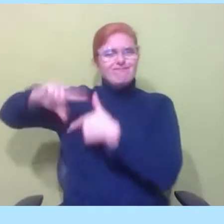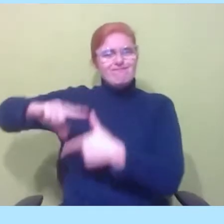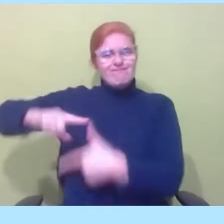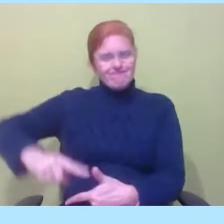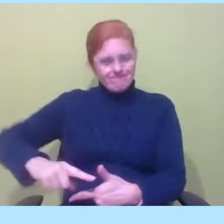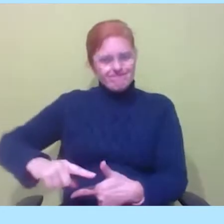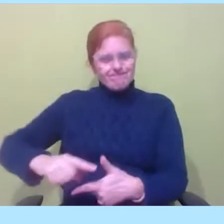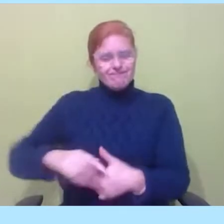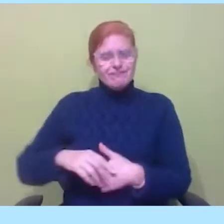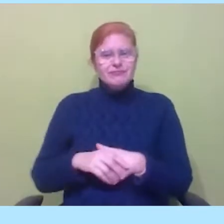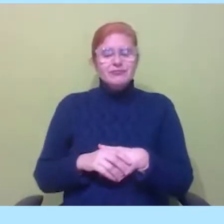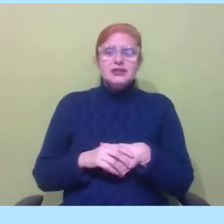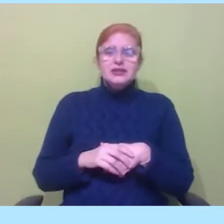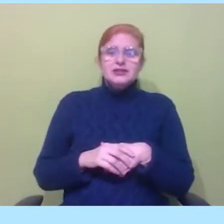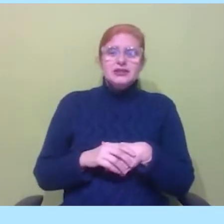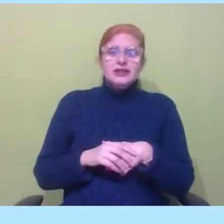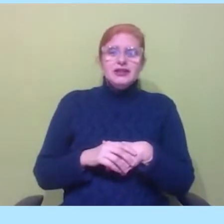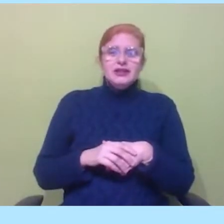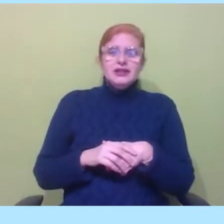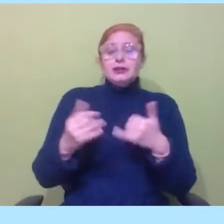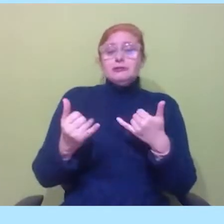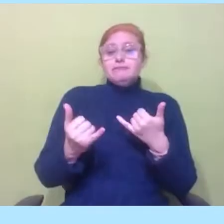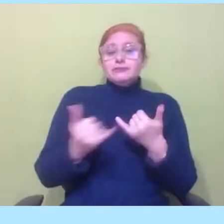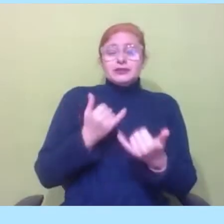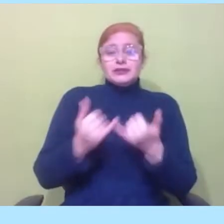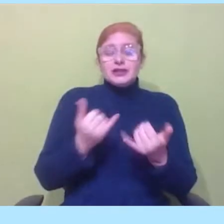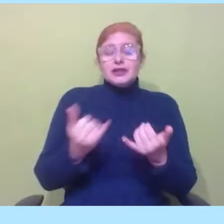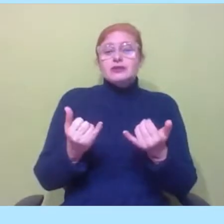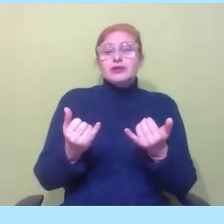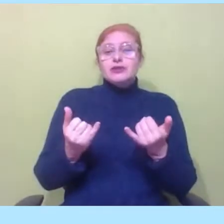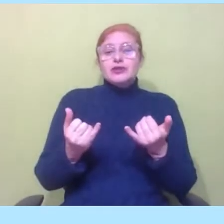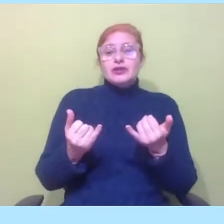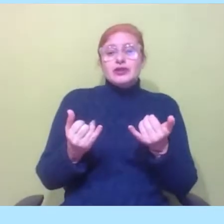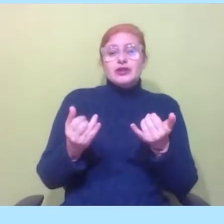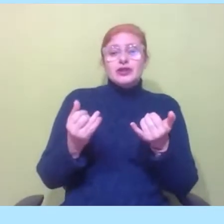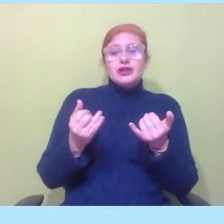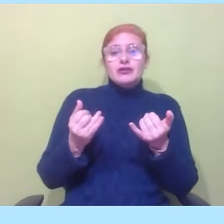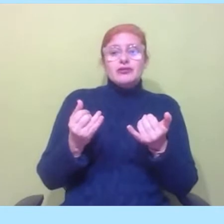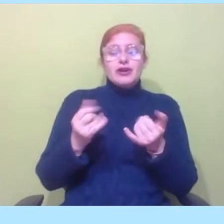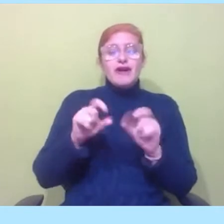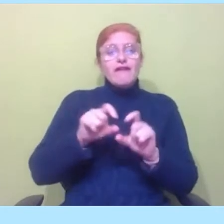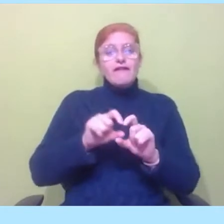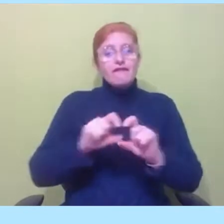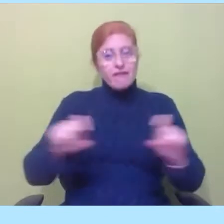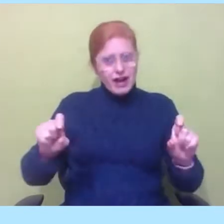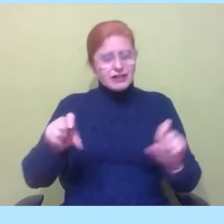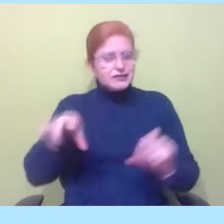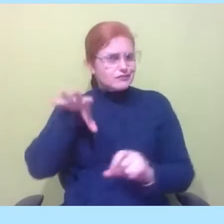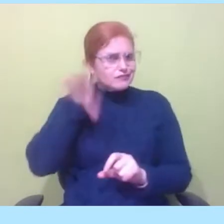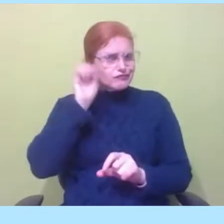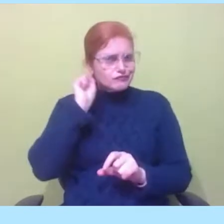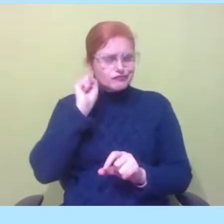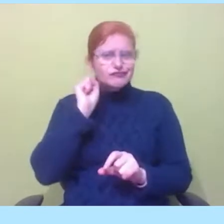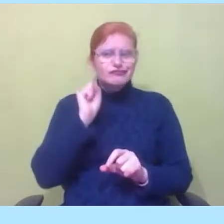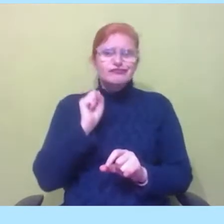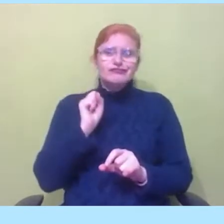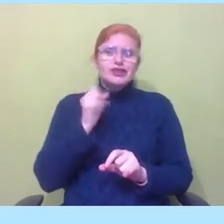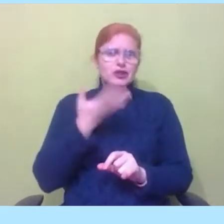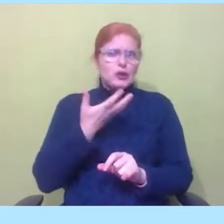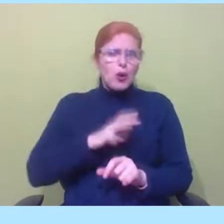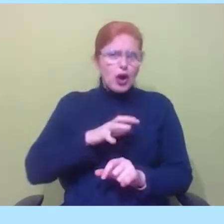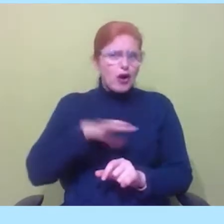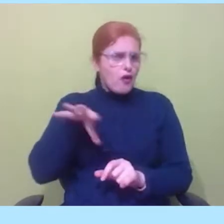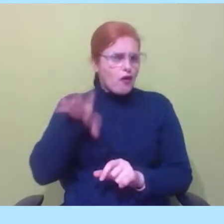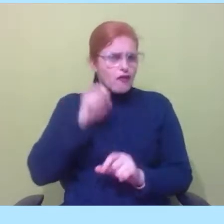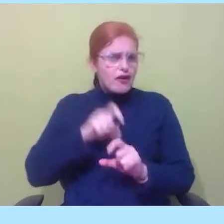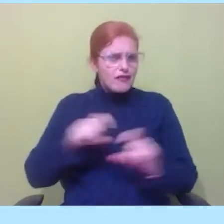tanto é que chegou ao ponto de ouvirmos uma frase que não esperávamos ouvir, mas obviamente com o cunho,